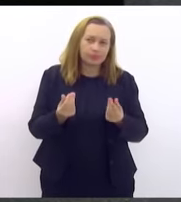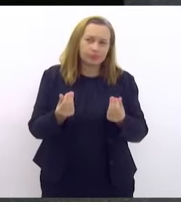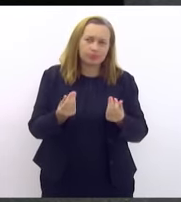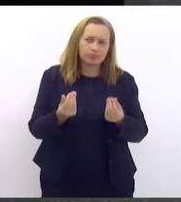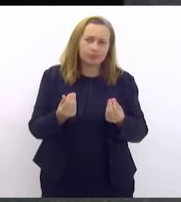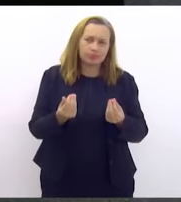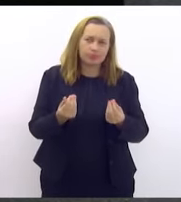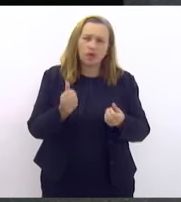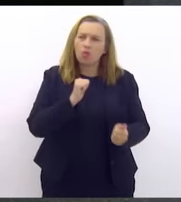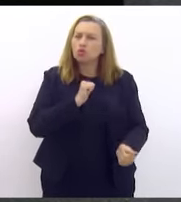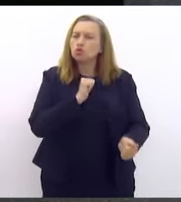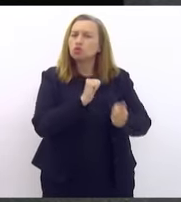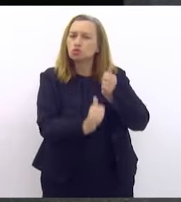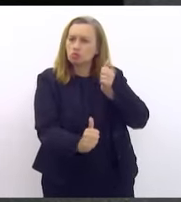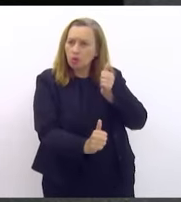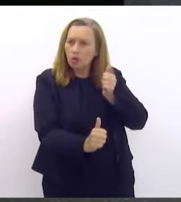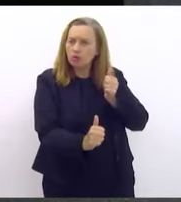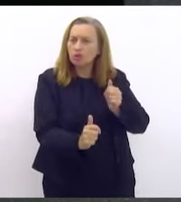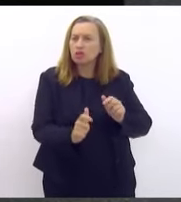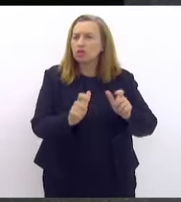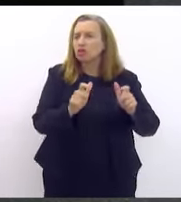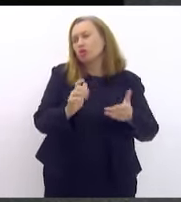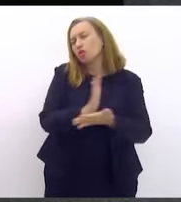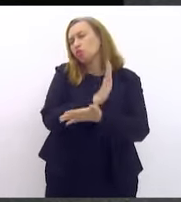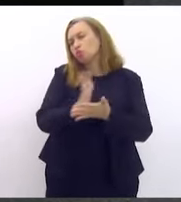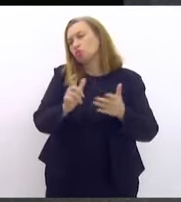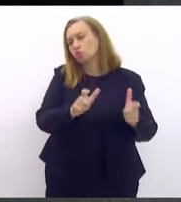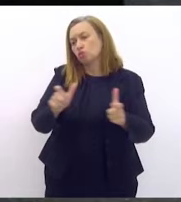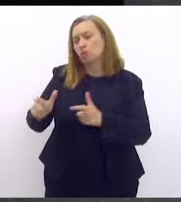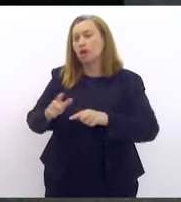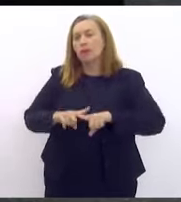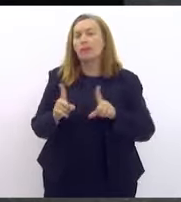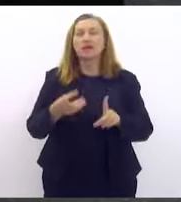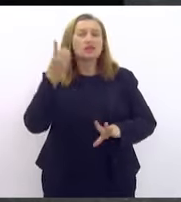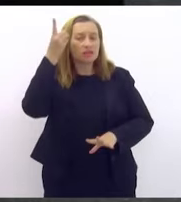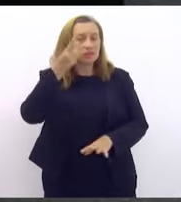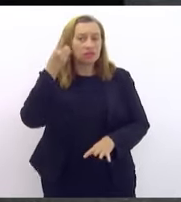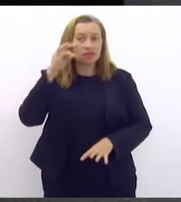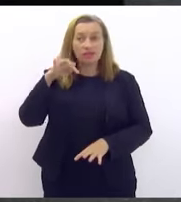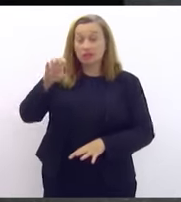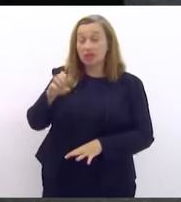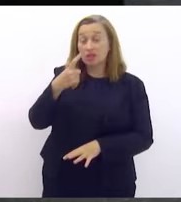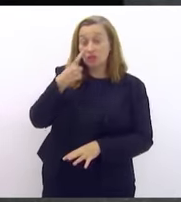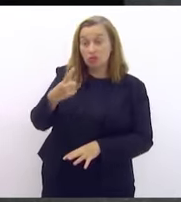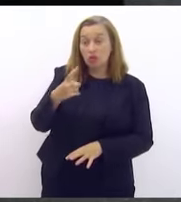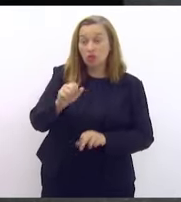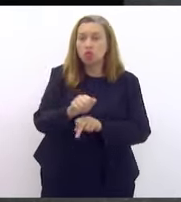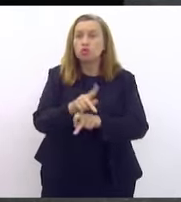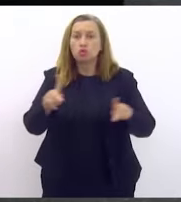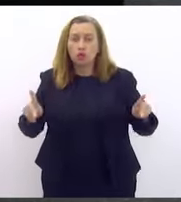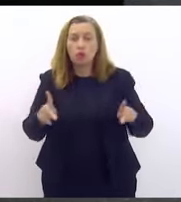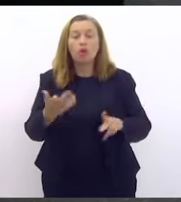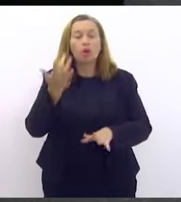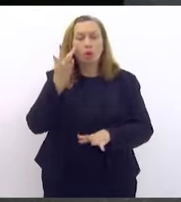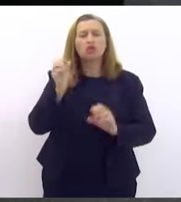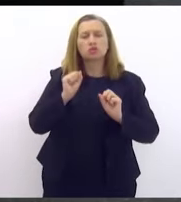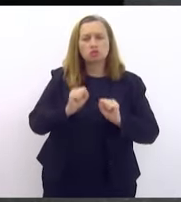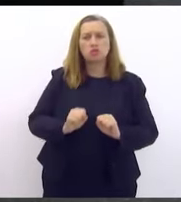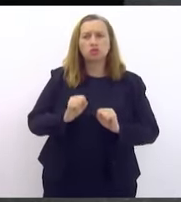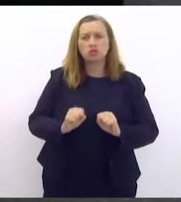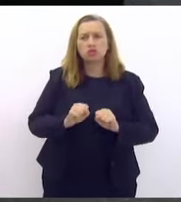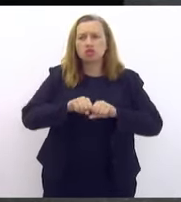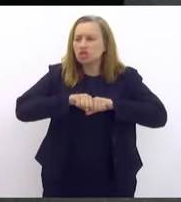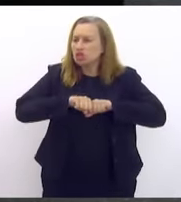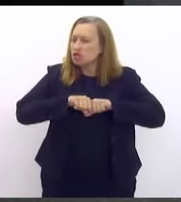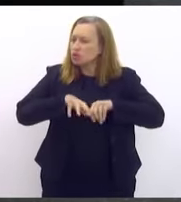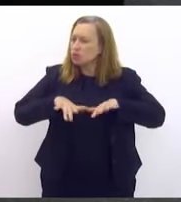ao esporte e a locais isso. Assim, mas a deputada Franciane falou que viu isso num shopping, e eu acho que a gente podia